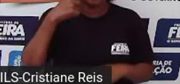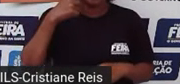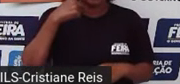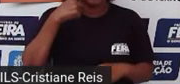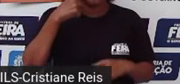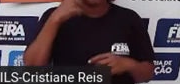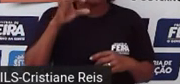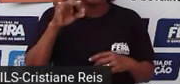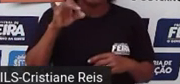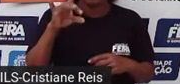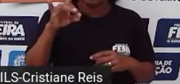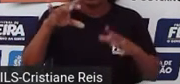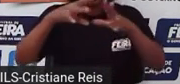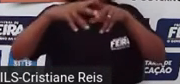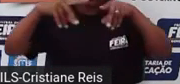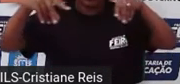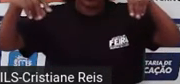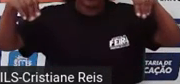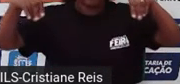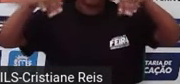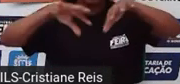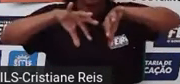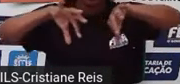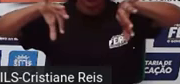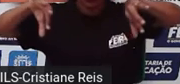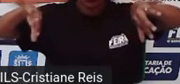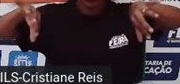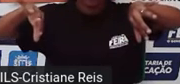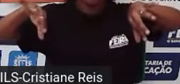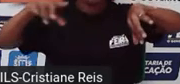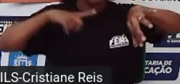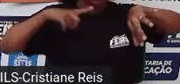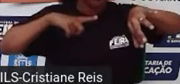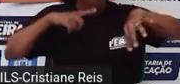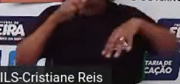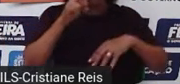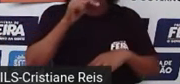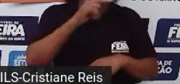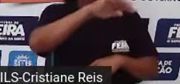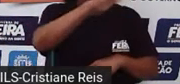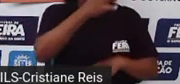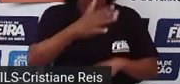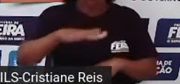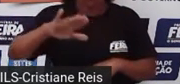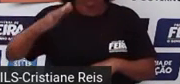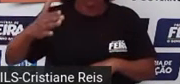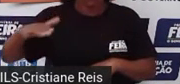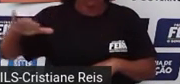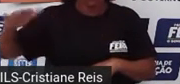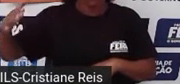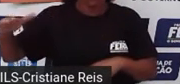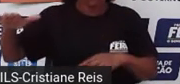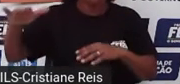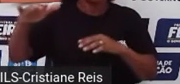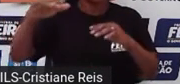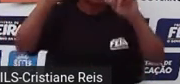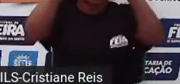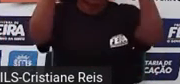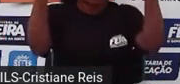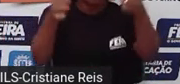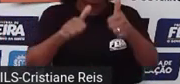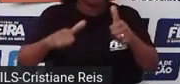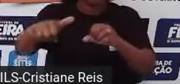terras né separadas ou seja né porções de terras banhadas pelo oceano e que dá essa